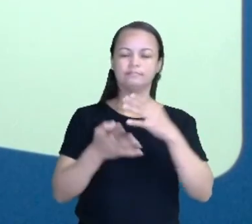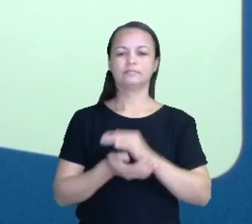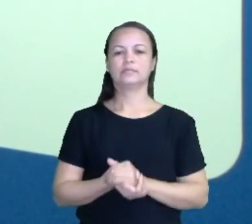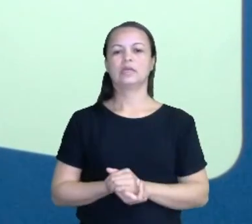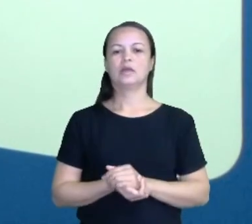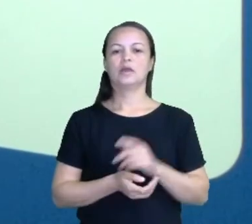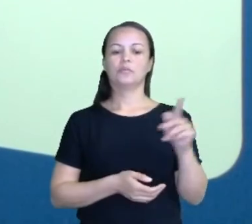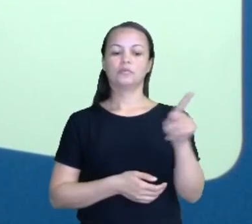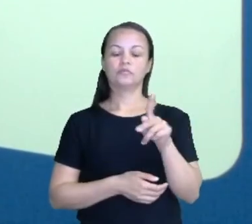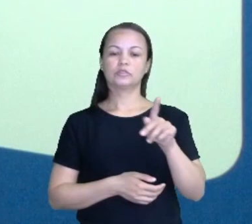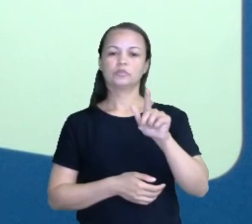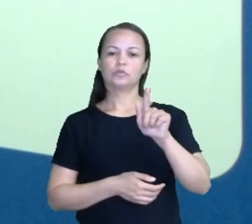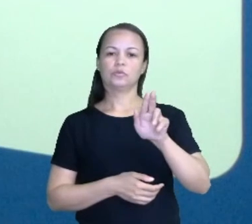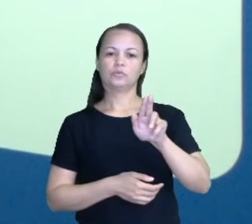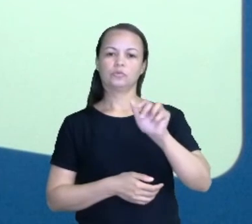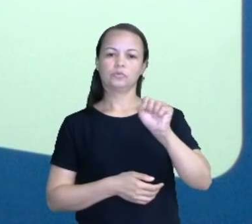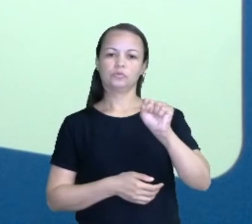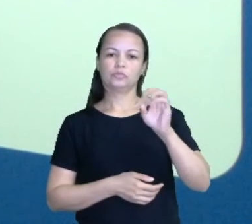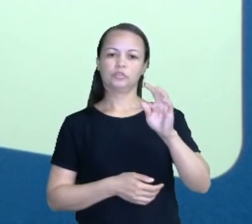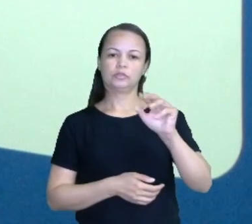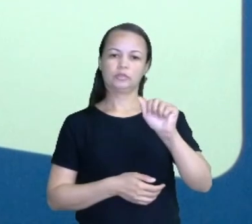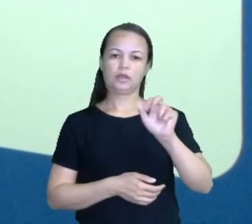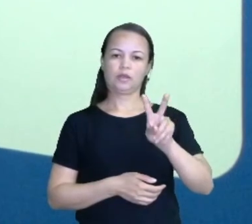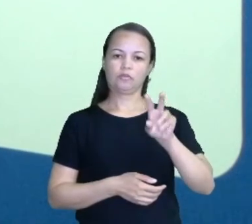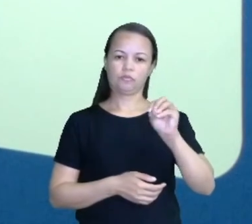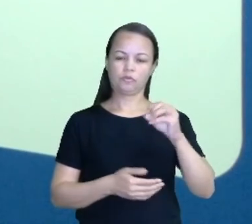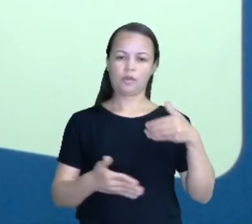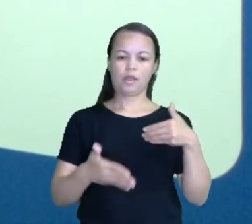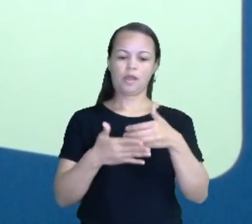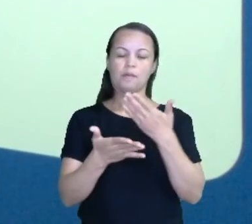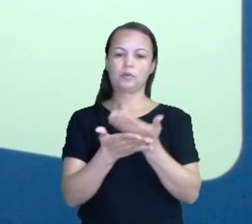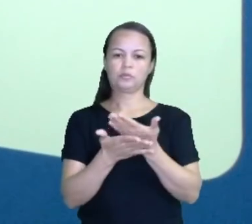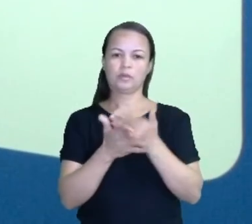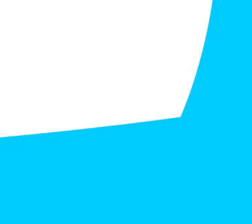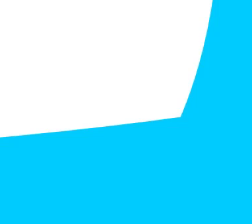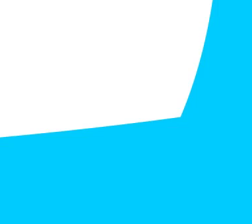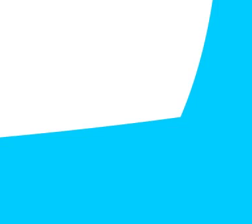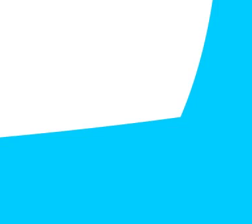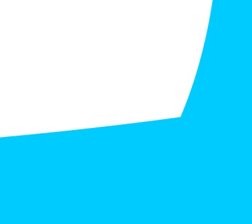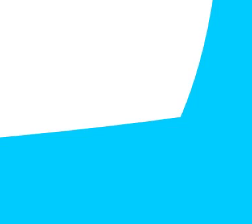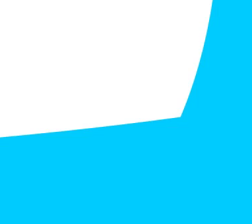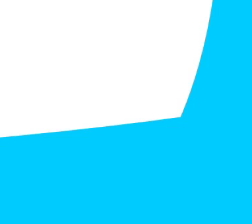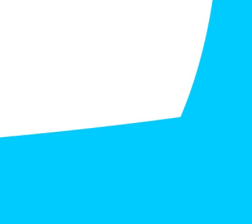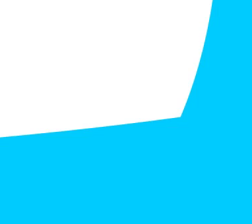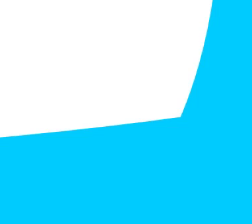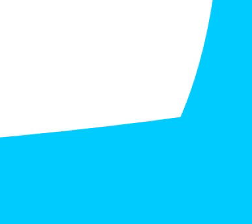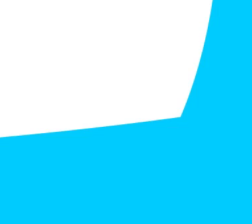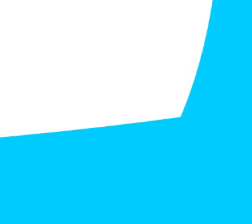Professor Gustavo se despedindo. Até a próxima aula. Até mais.